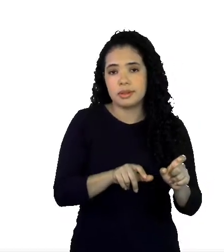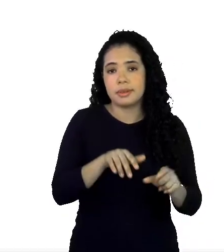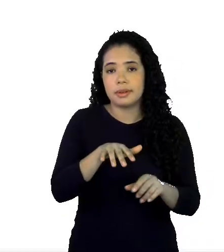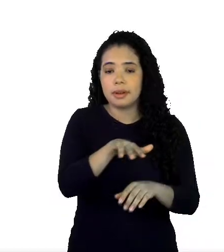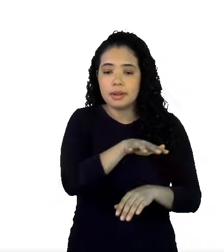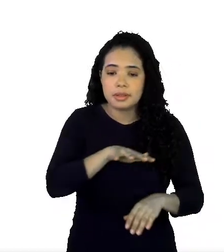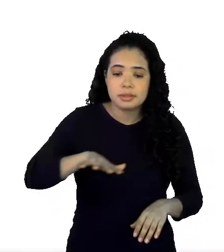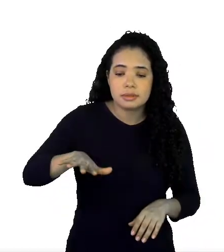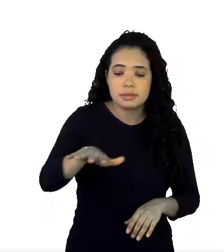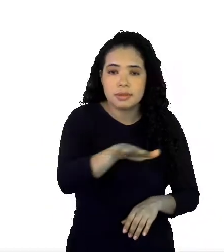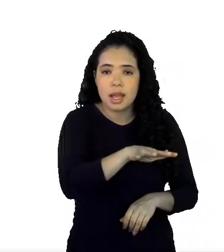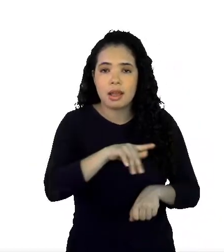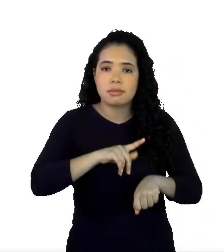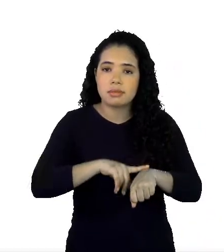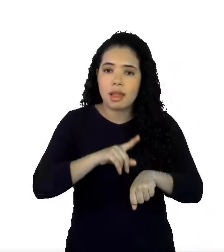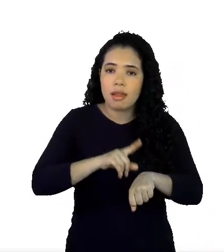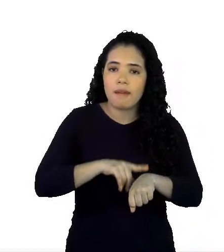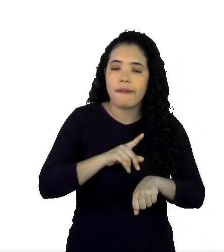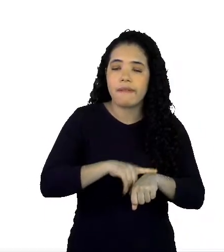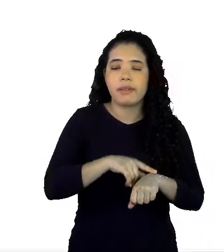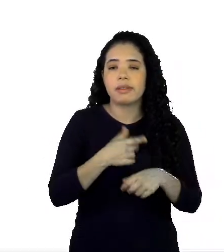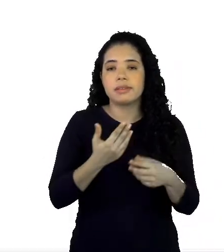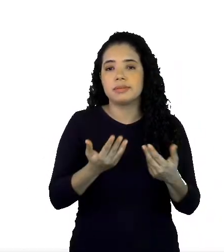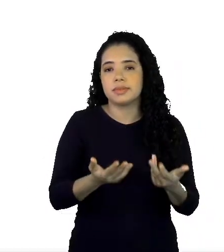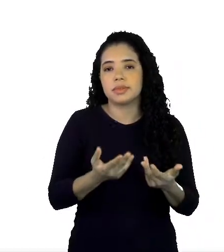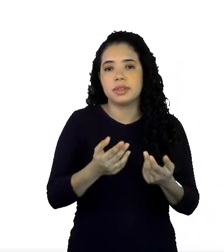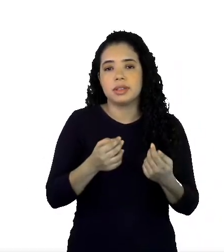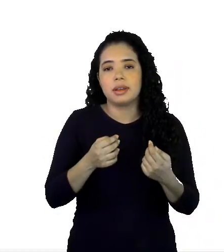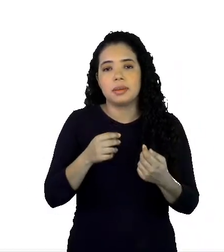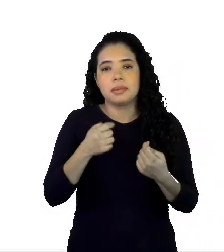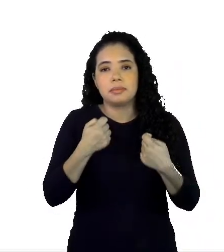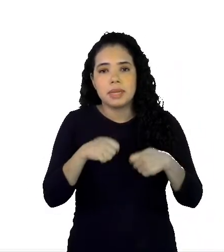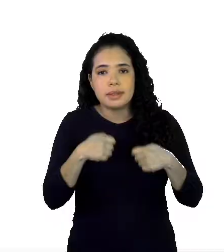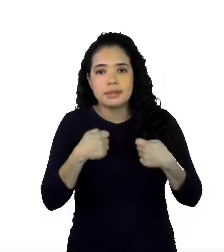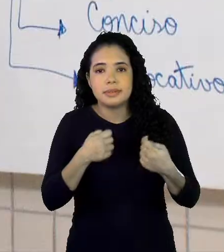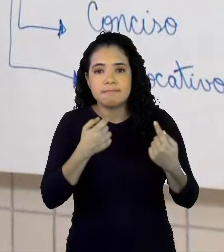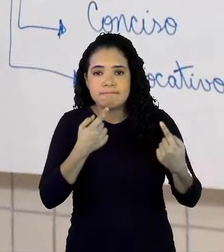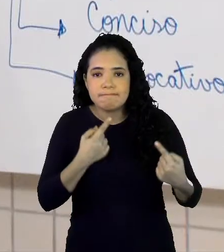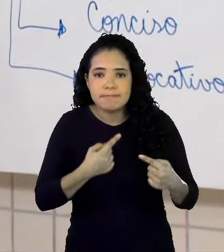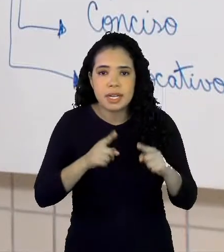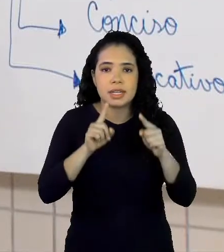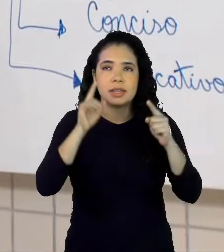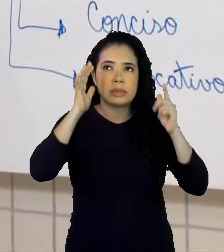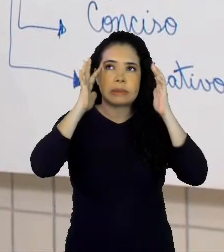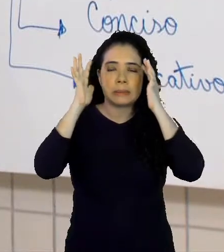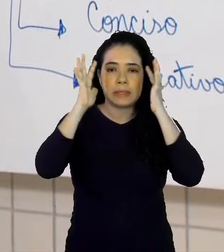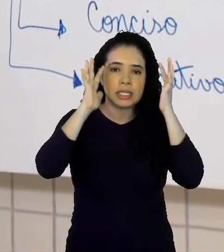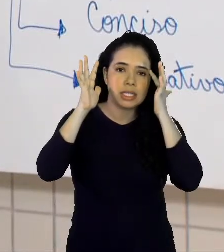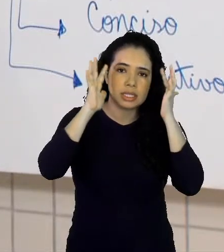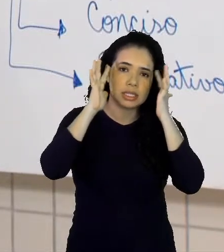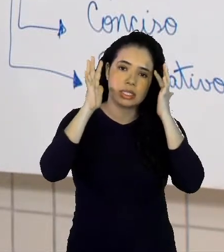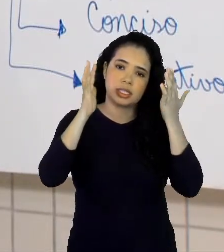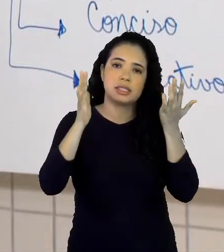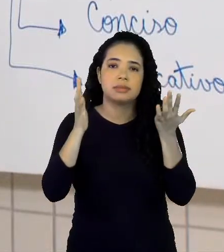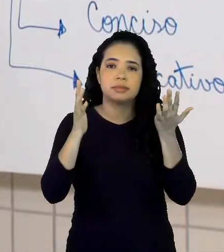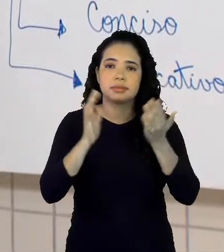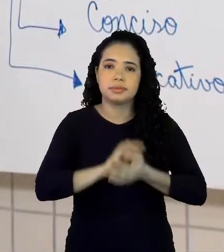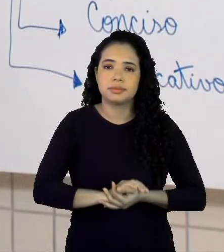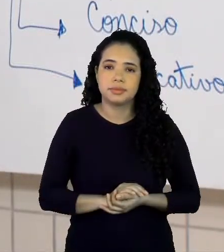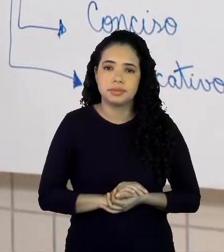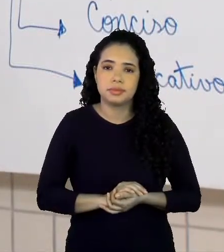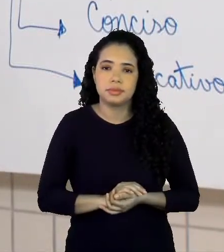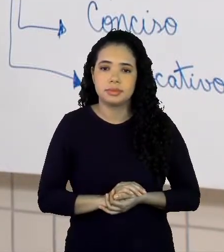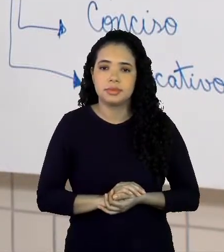a provocar um efeito, com intensidade, uma tensão. Nos 2 contos que nós lemos lá tem